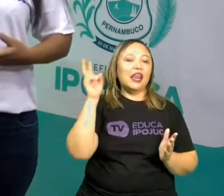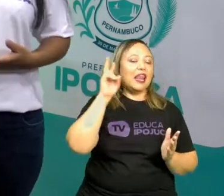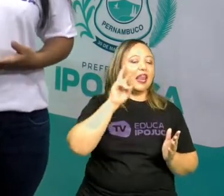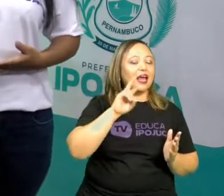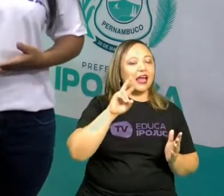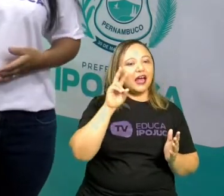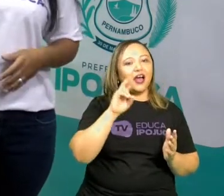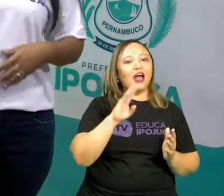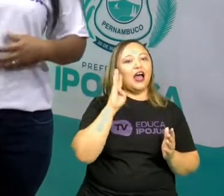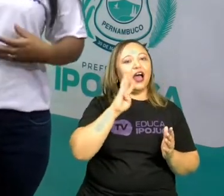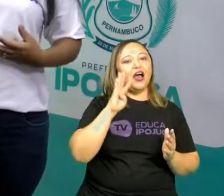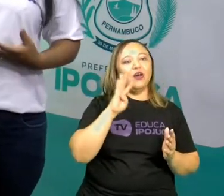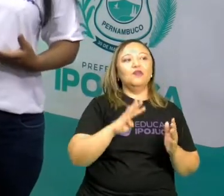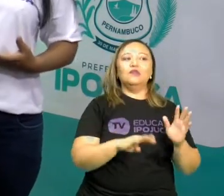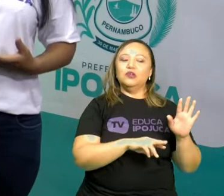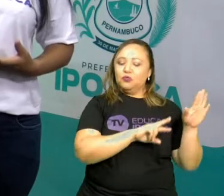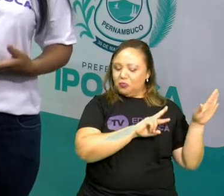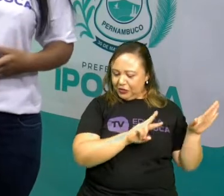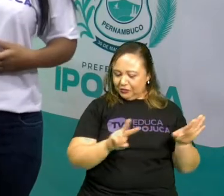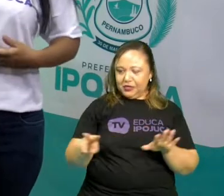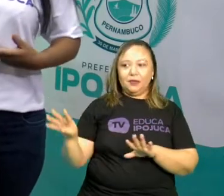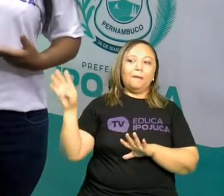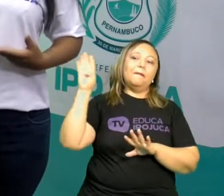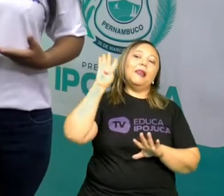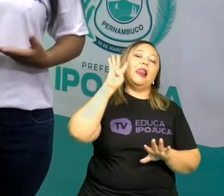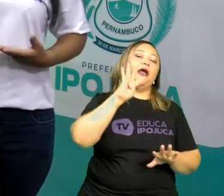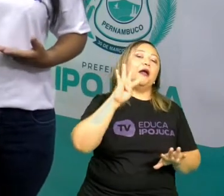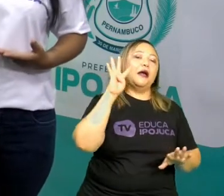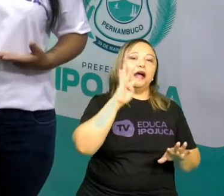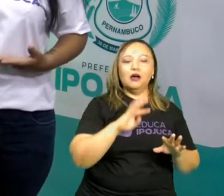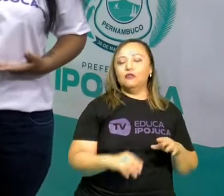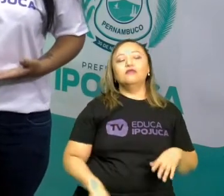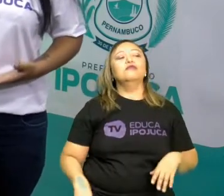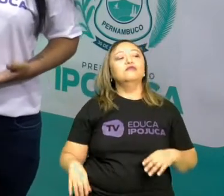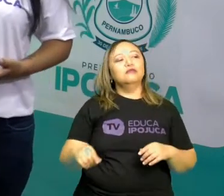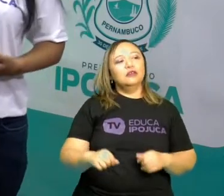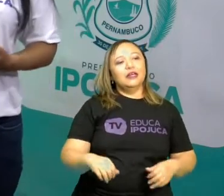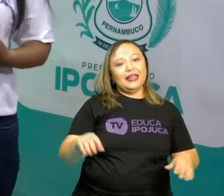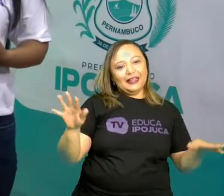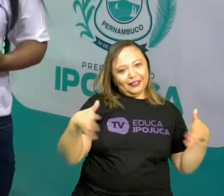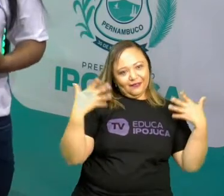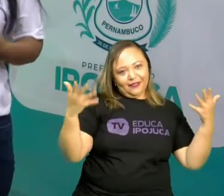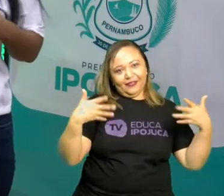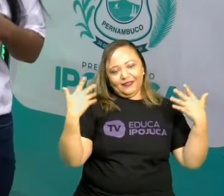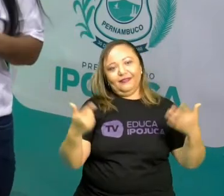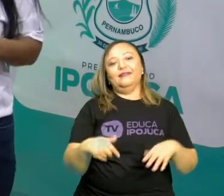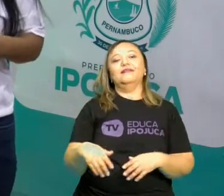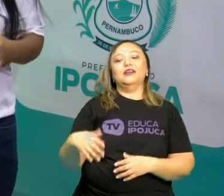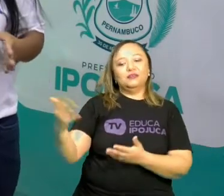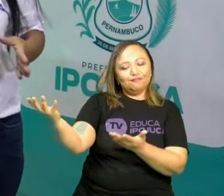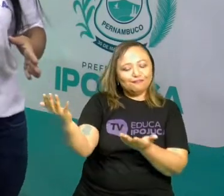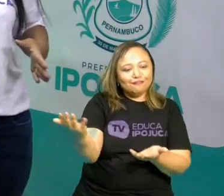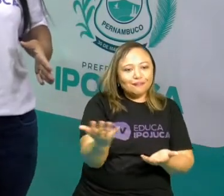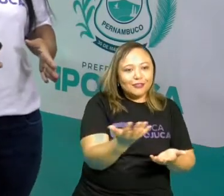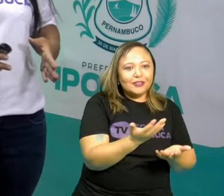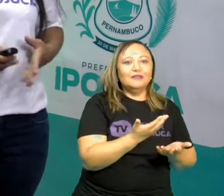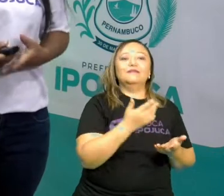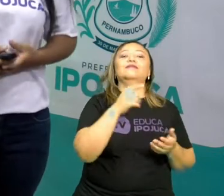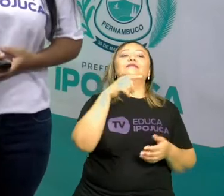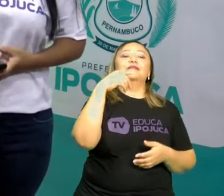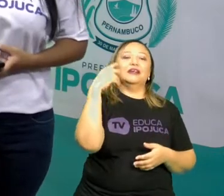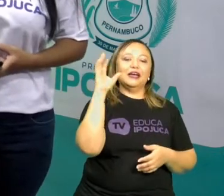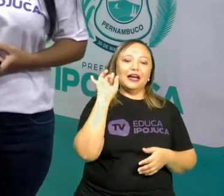a tia trouxe uma semana bem legal, bem divertida para acolher vocês, cada um de